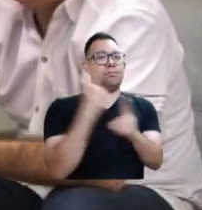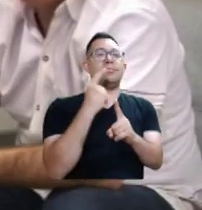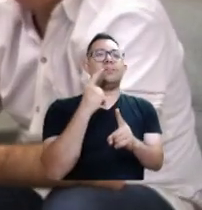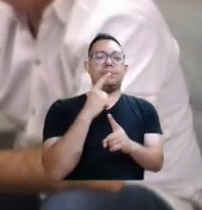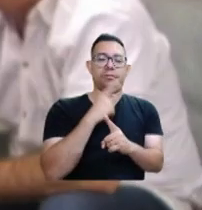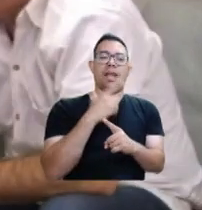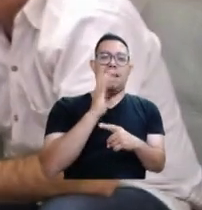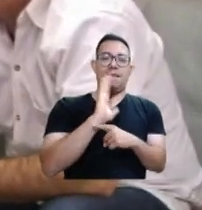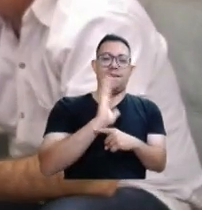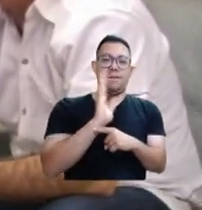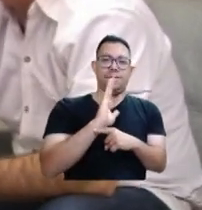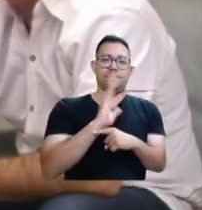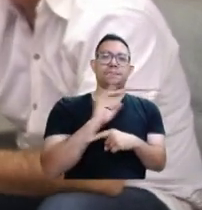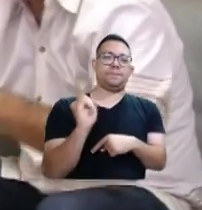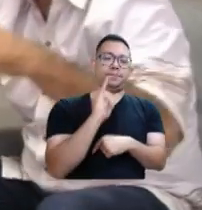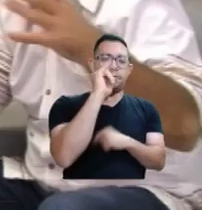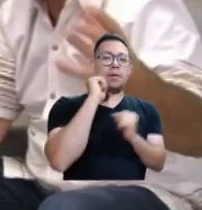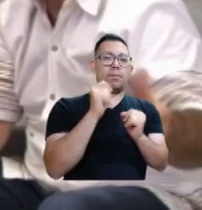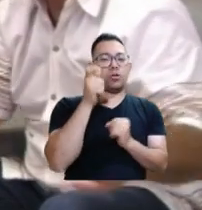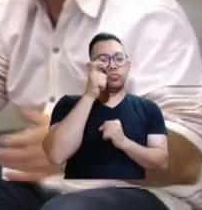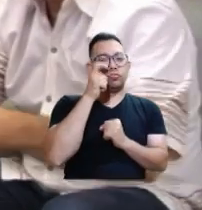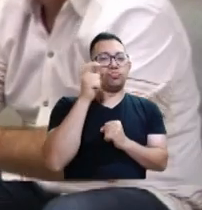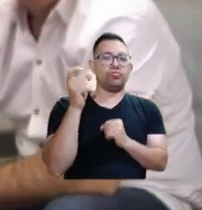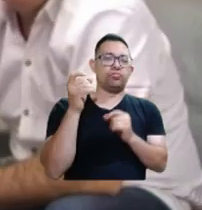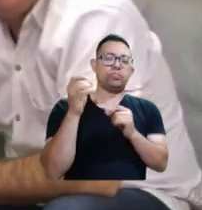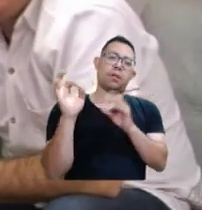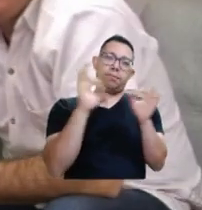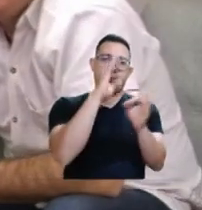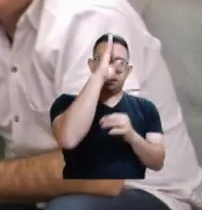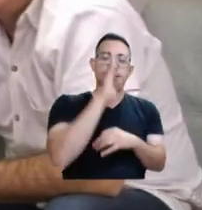raros ou desses filmes que porventura não estão aí nos streams, né,